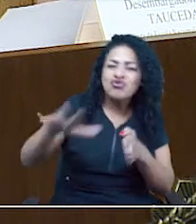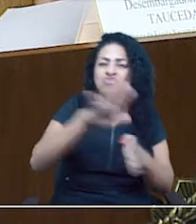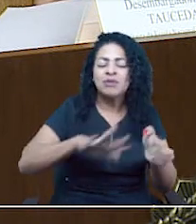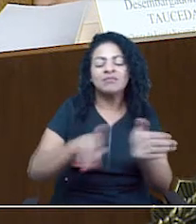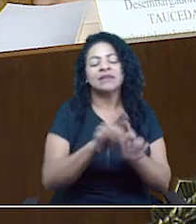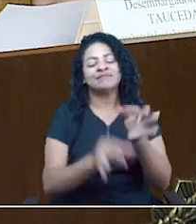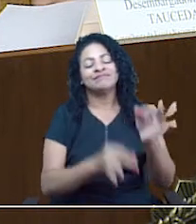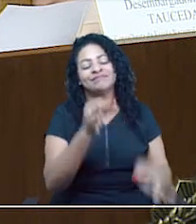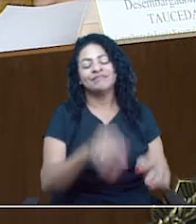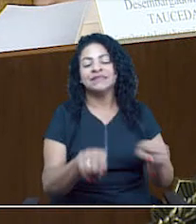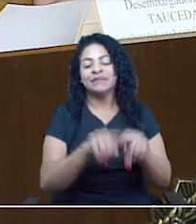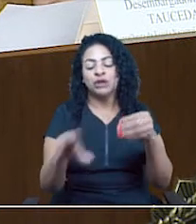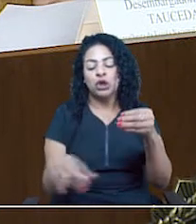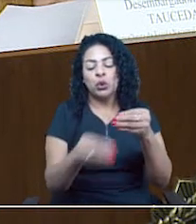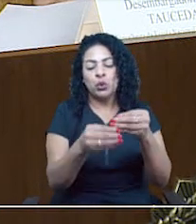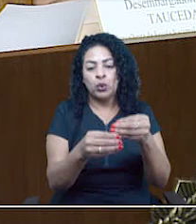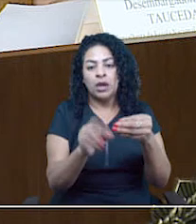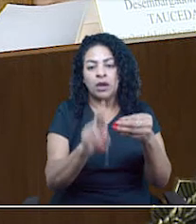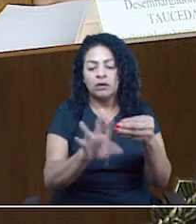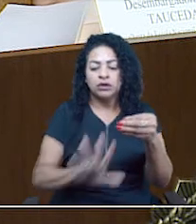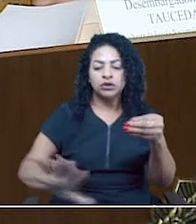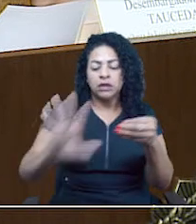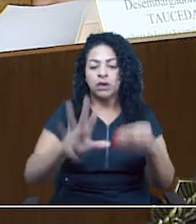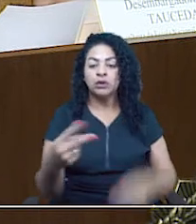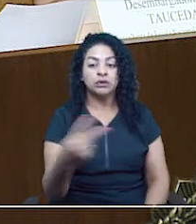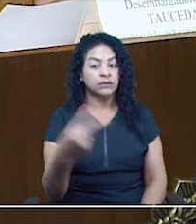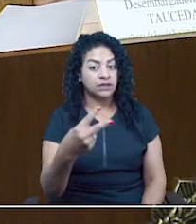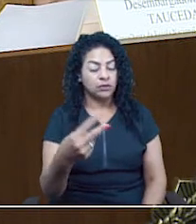o regional da 2ª Região. É